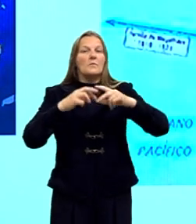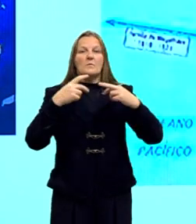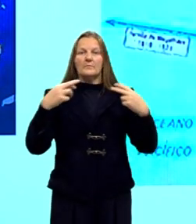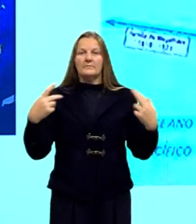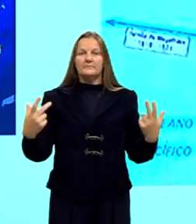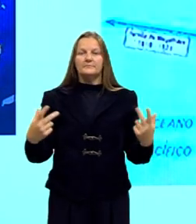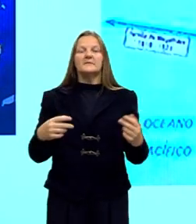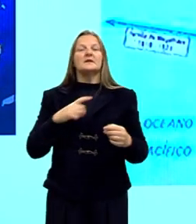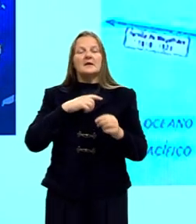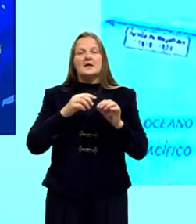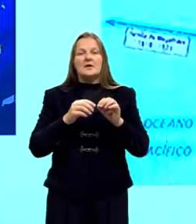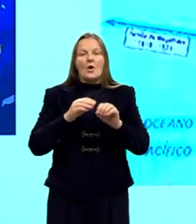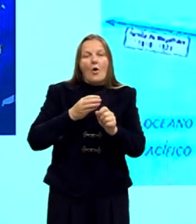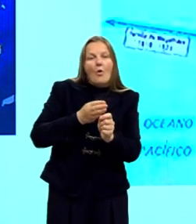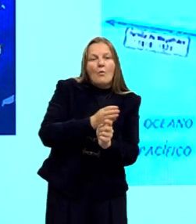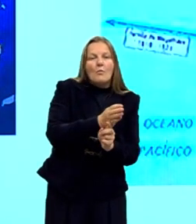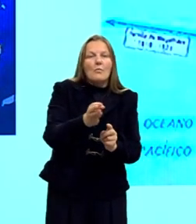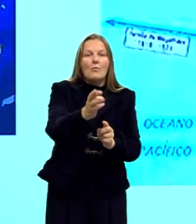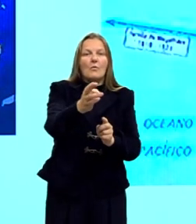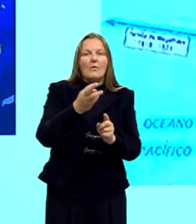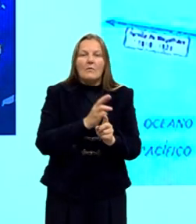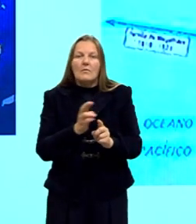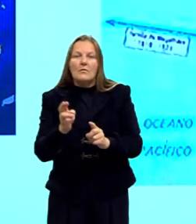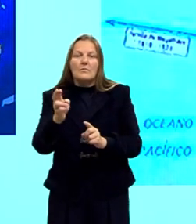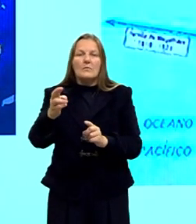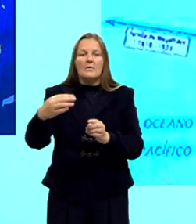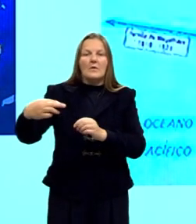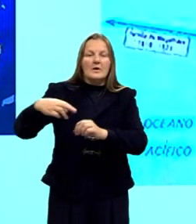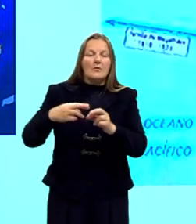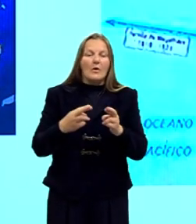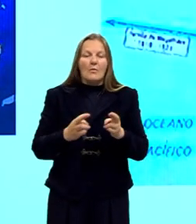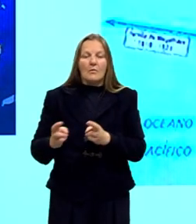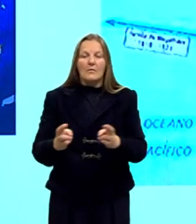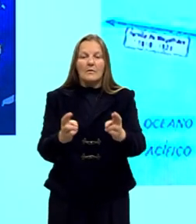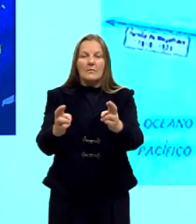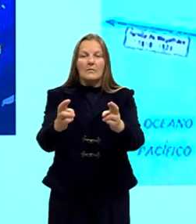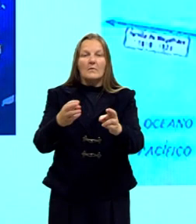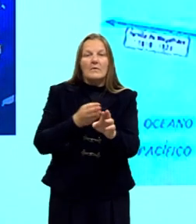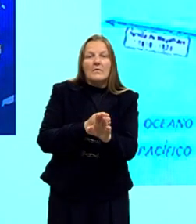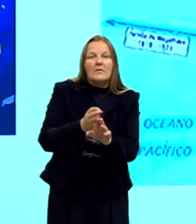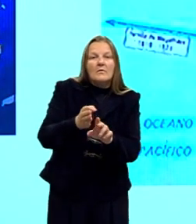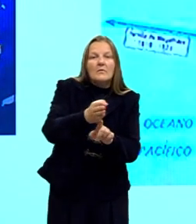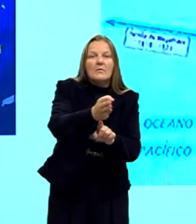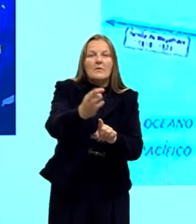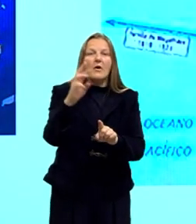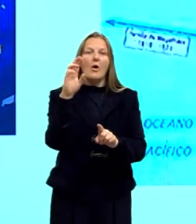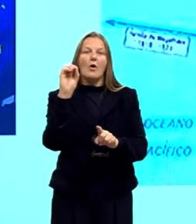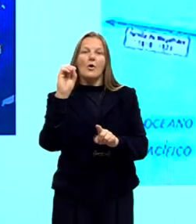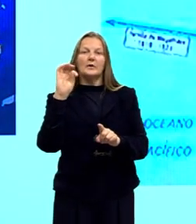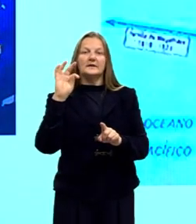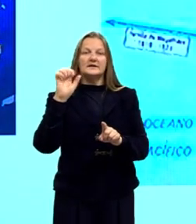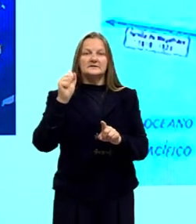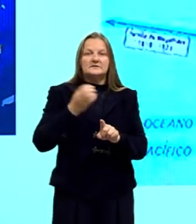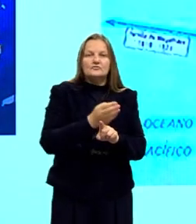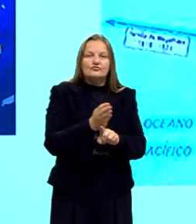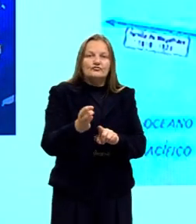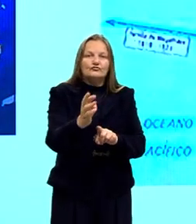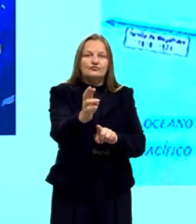tanto tem as rotas de navegações aqui né tem as rotas que foram foram feitas então para Muitos